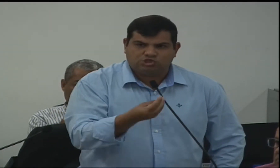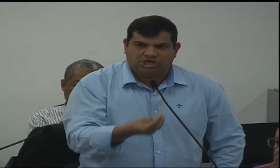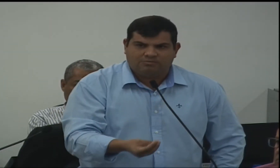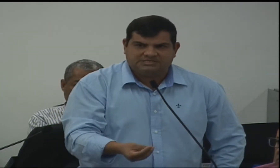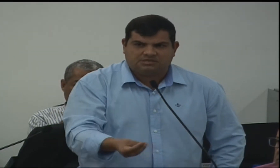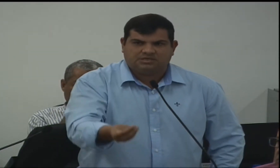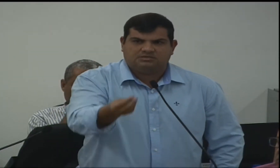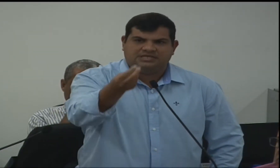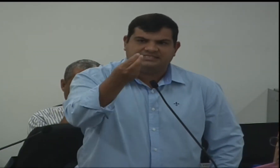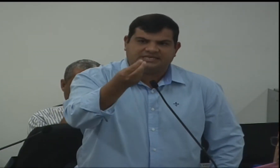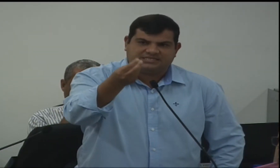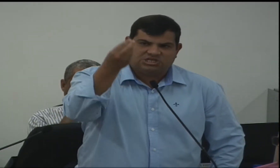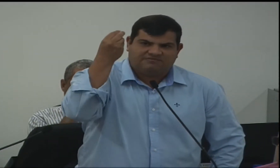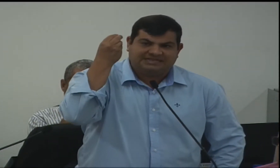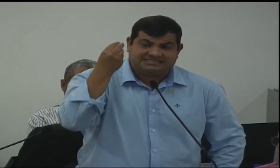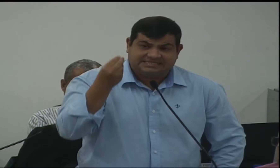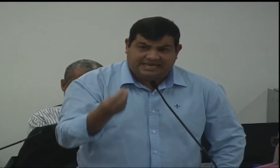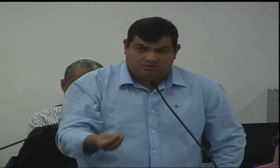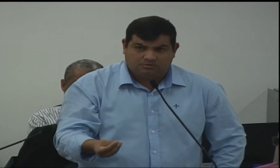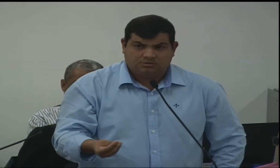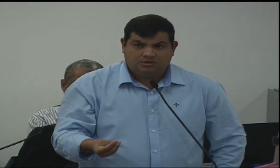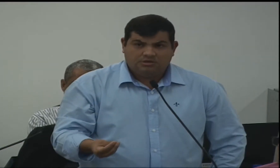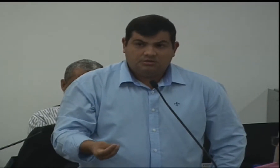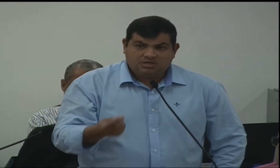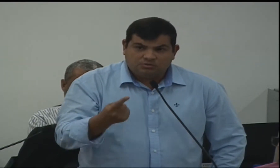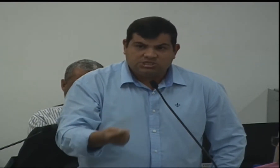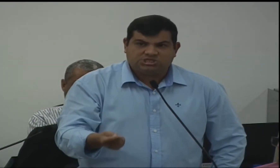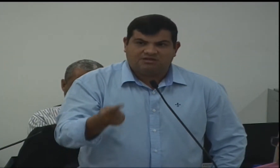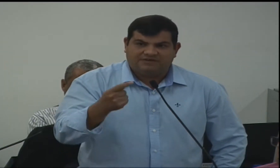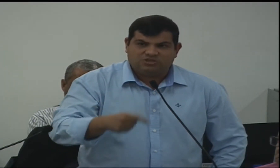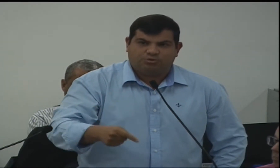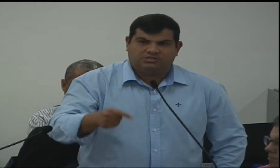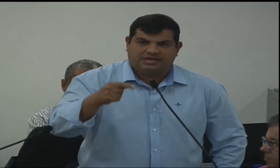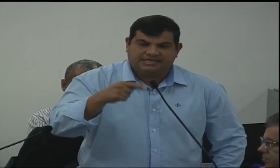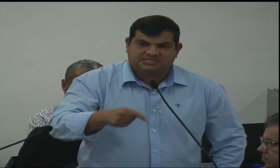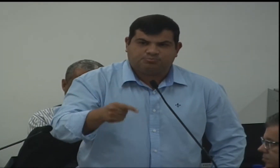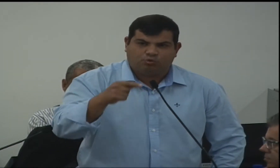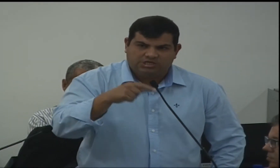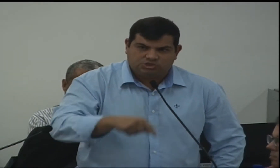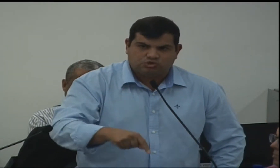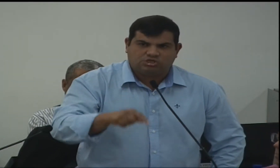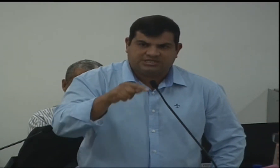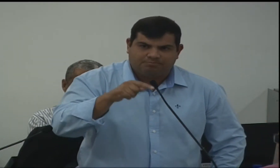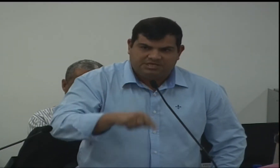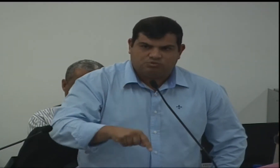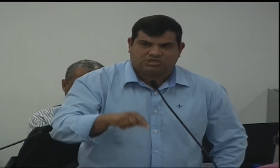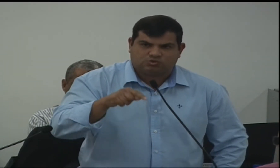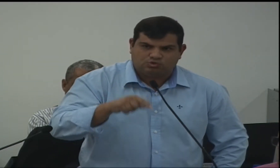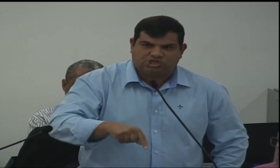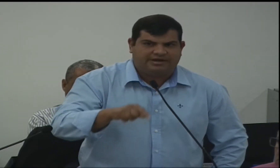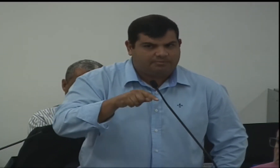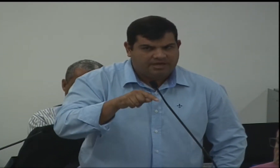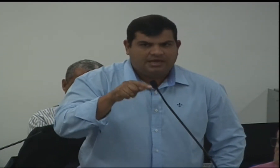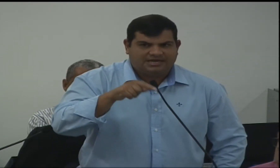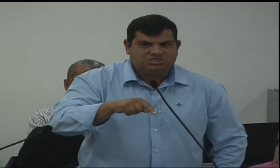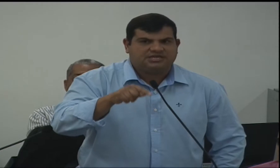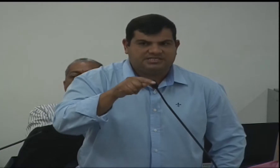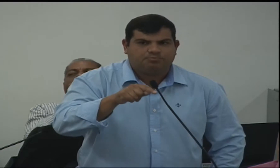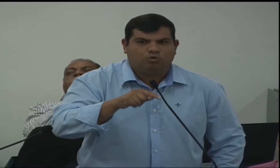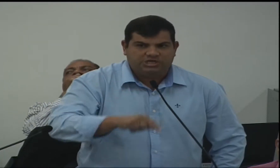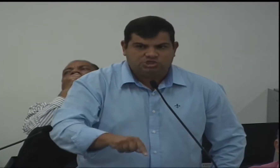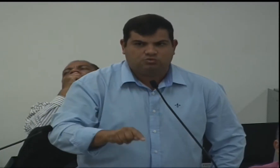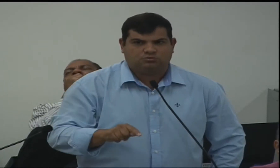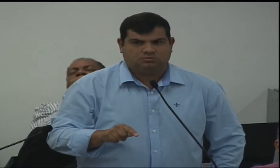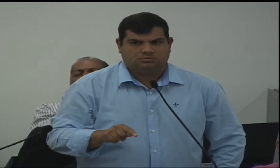importante o conselho, mas desde que seja levado a sério. Não seja levado por interesses políticos. Nós sabíamos que esse conselho era de